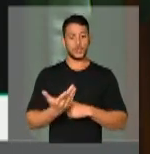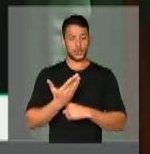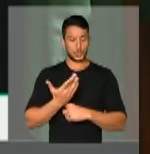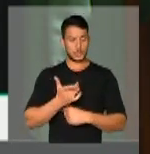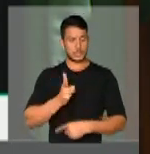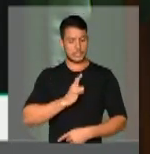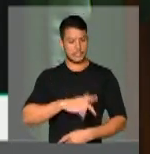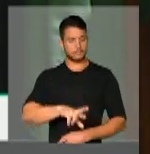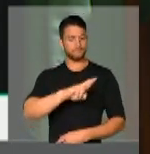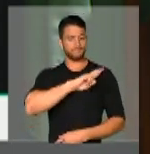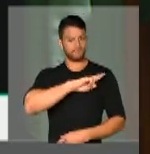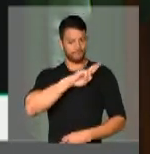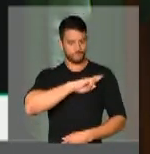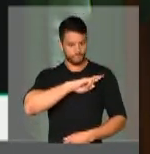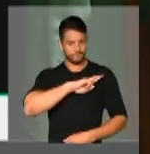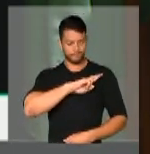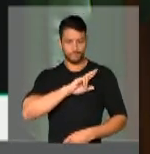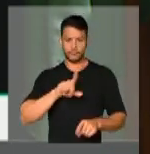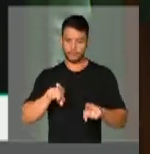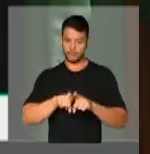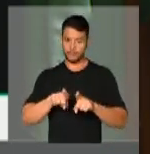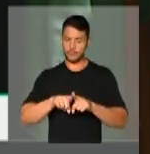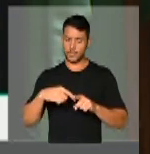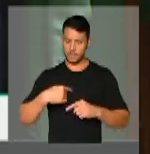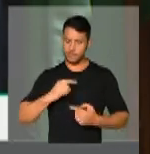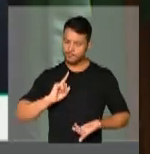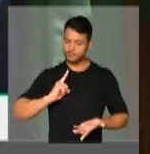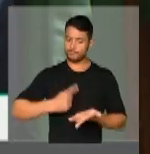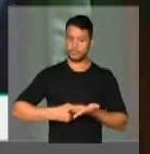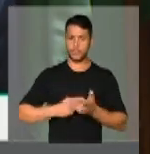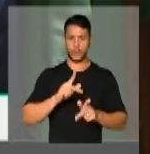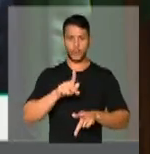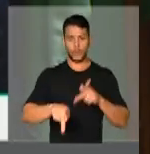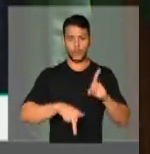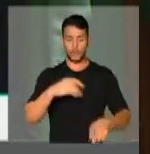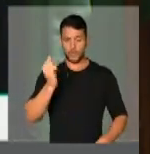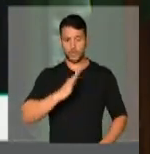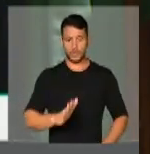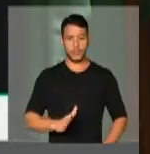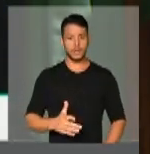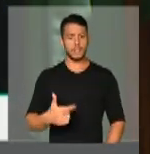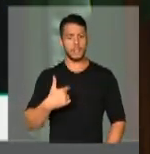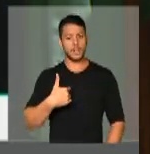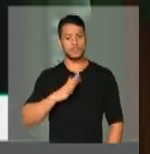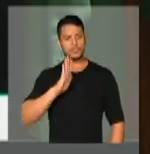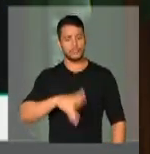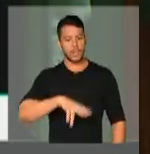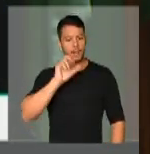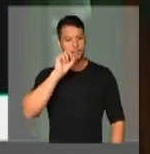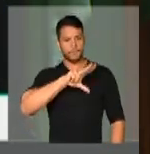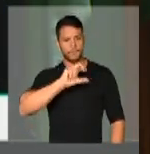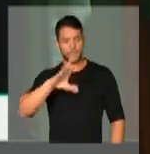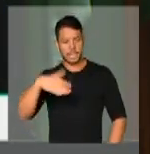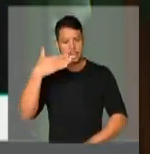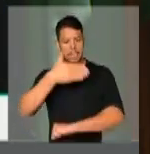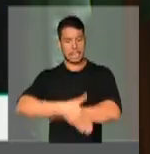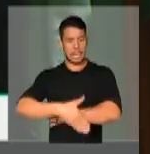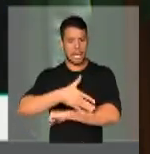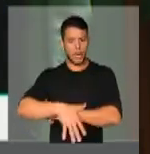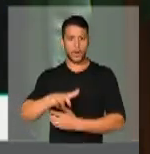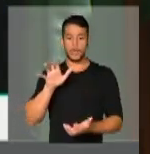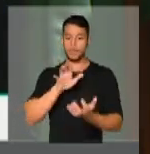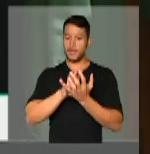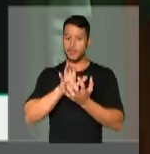nossa responsabilidade e o nosso compromisso com o povo brasileiro. Ouvi nas ruas de Pernambuco o desejo